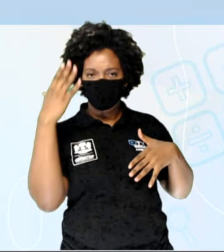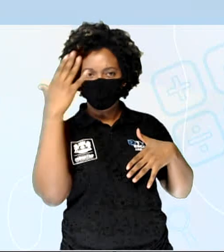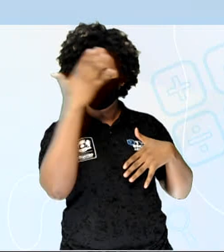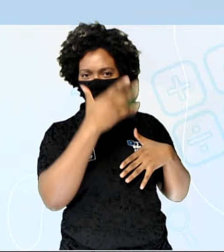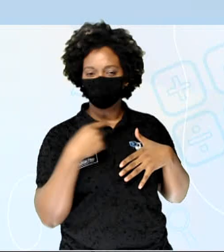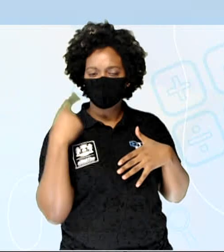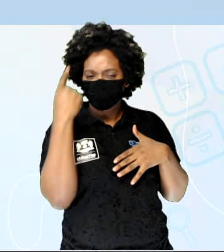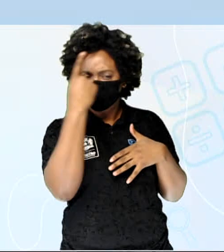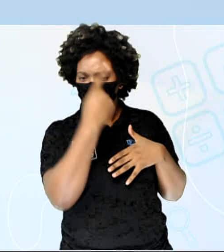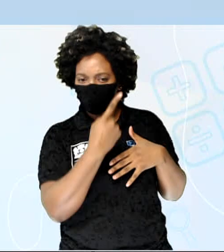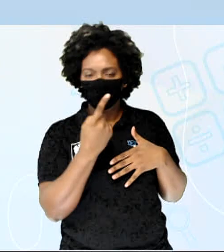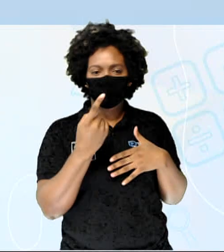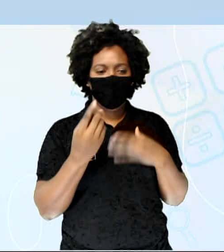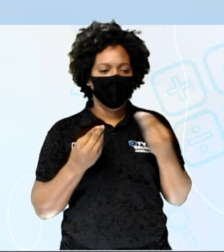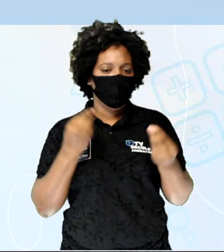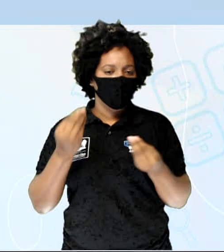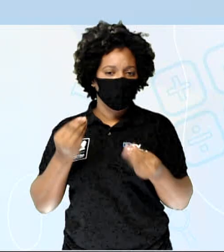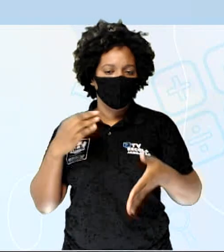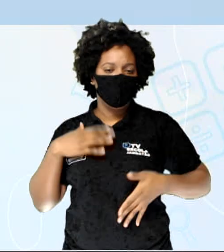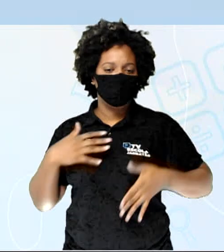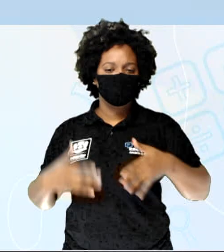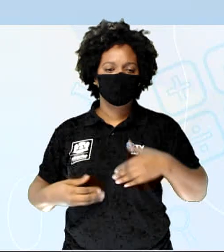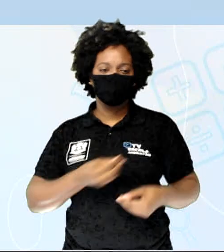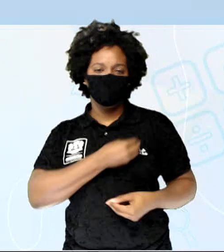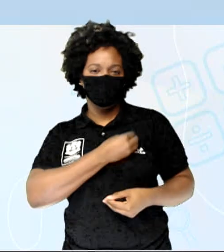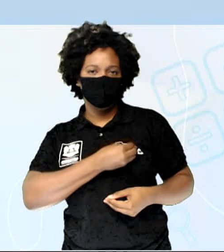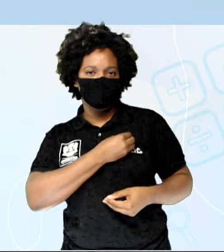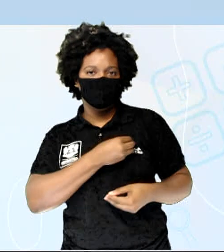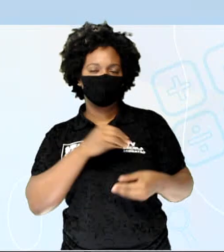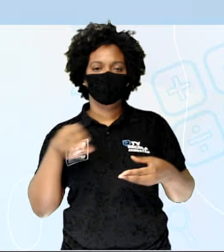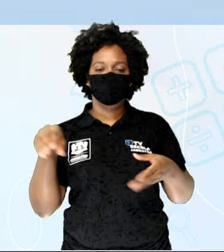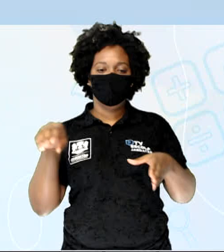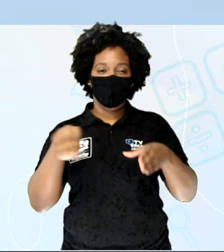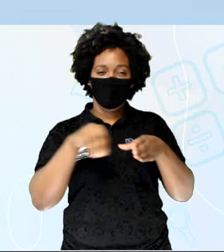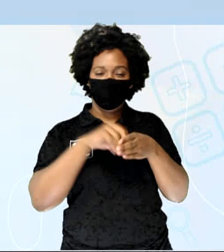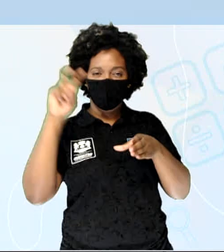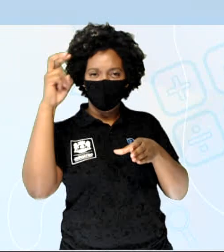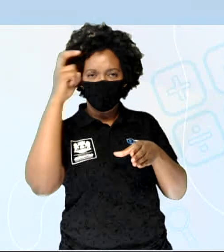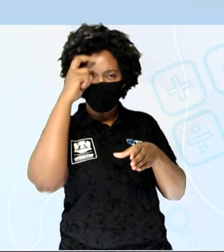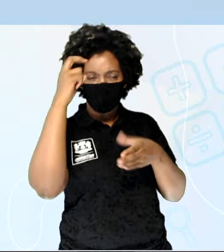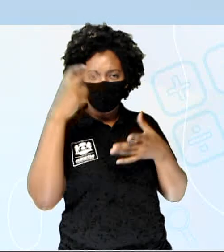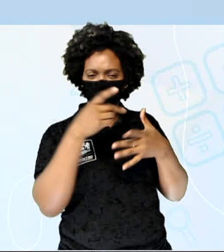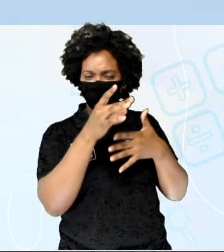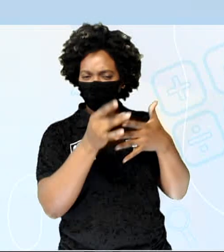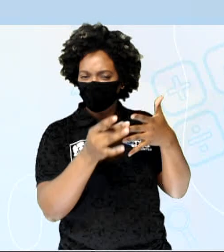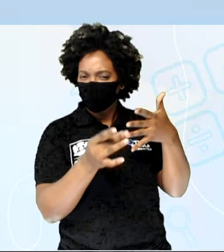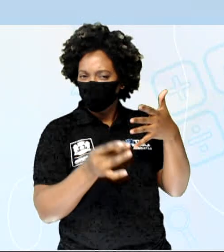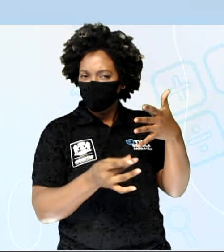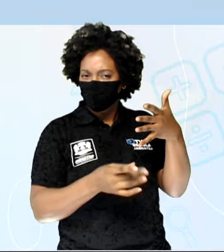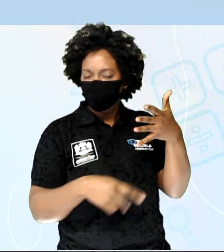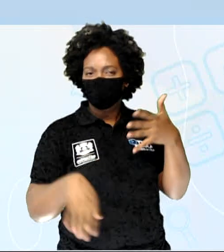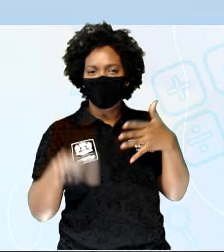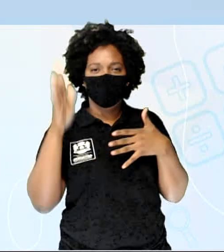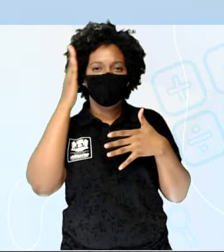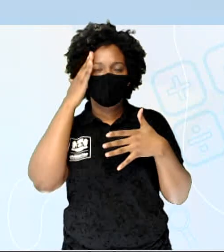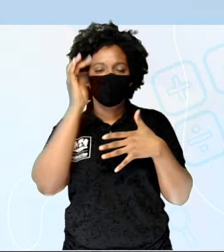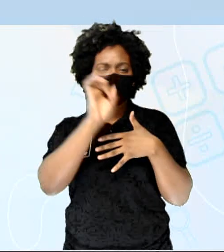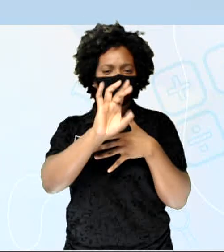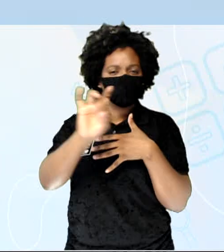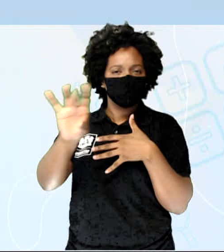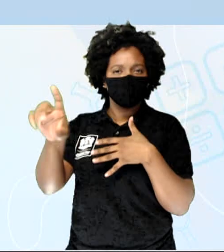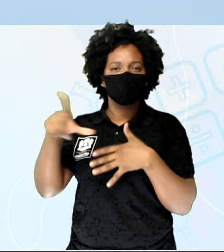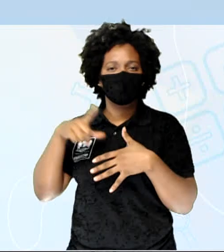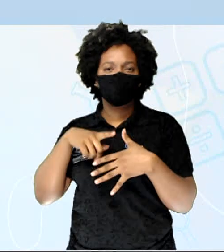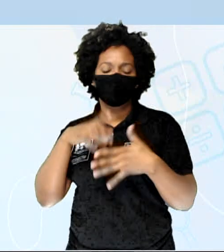de ser e viver, na cultura, nos gostos, enfim, entender que cada um tem